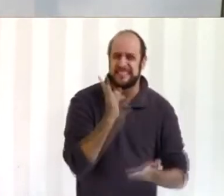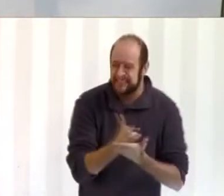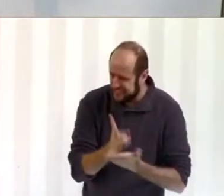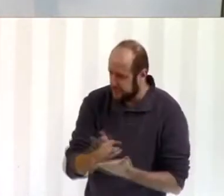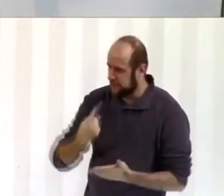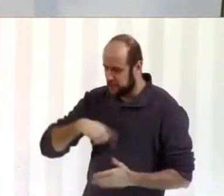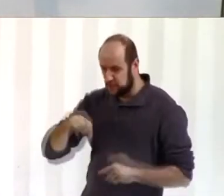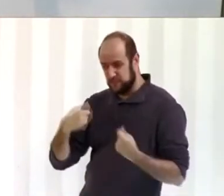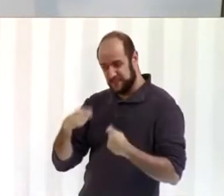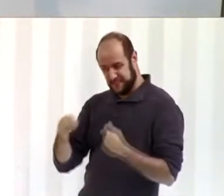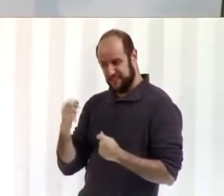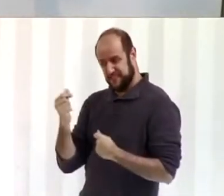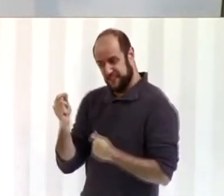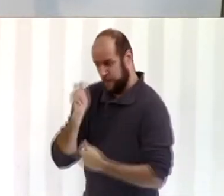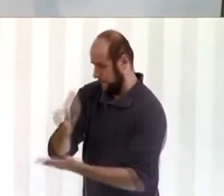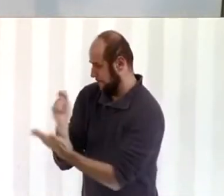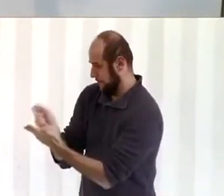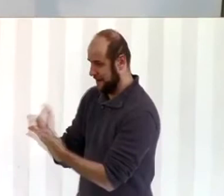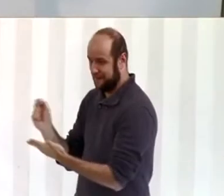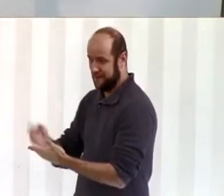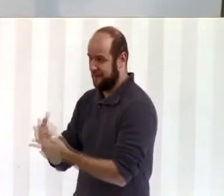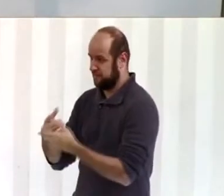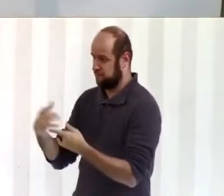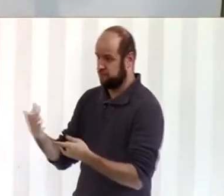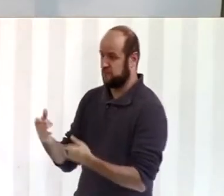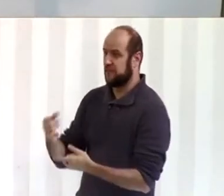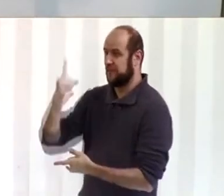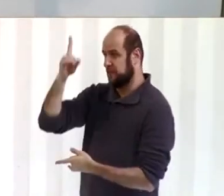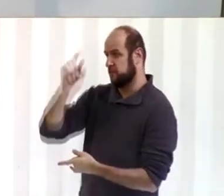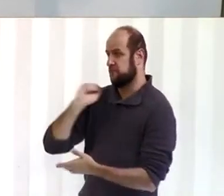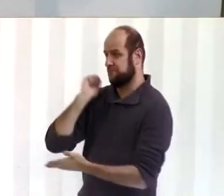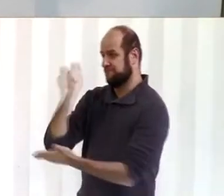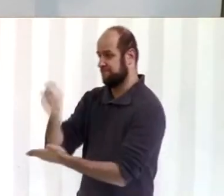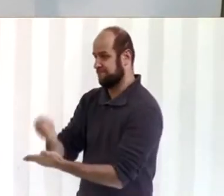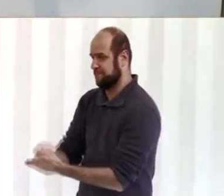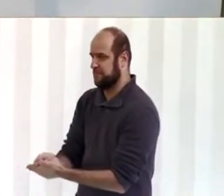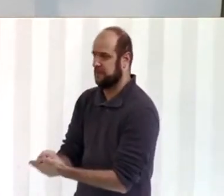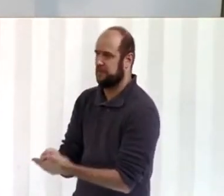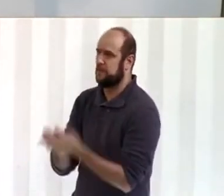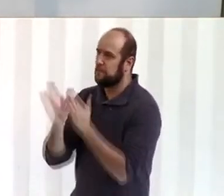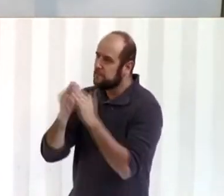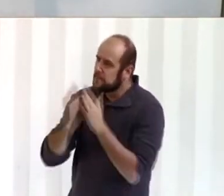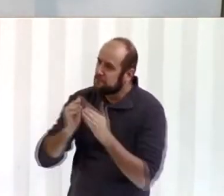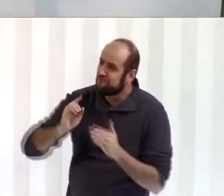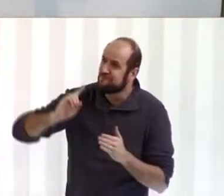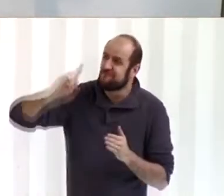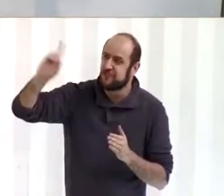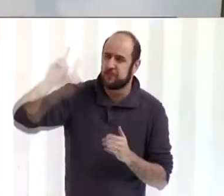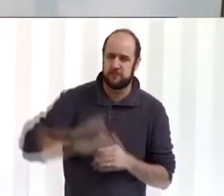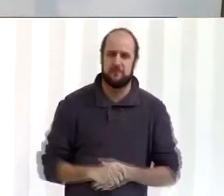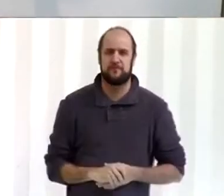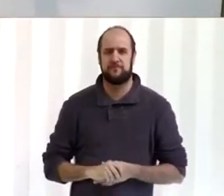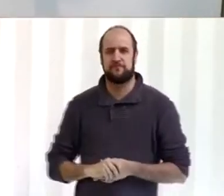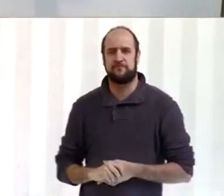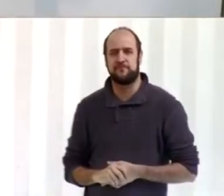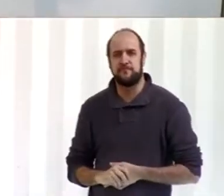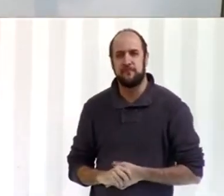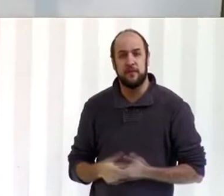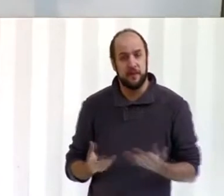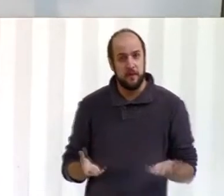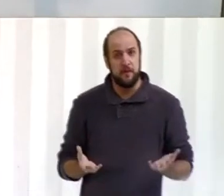fala com Deus, pede para Deus e Deus vai nos dar. E conta-se uma história interessante,